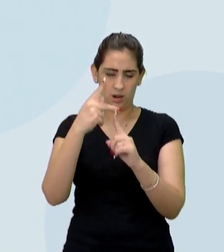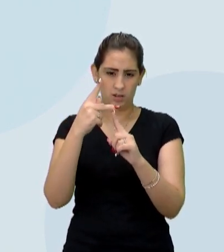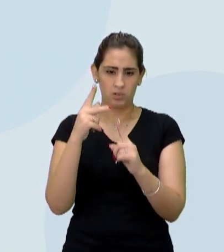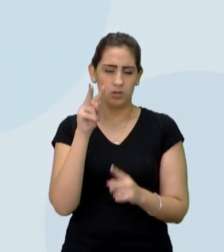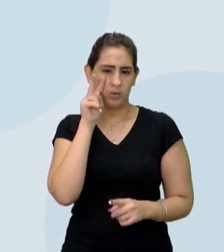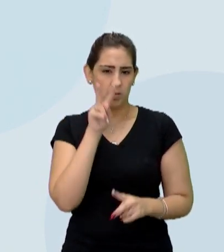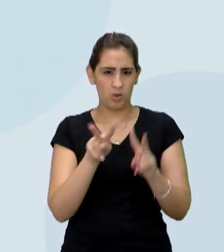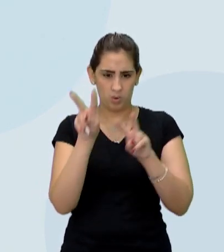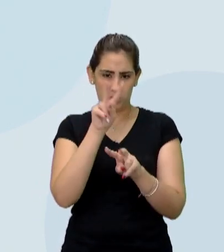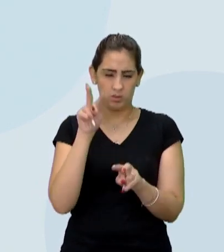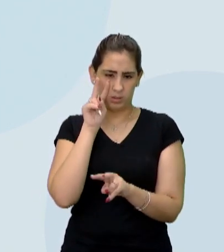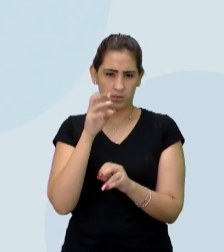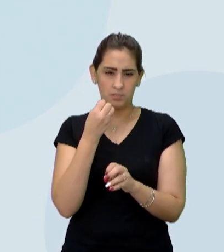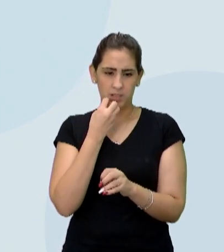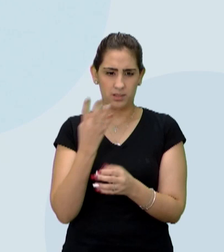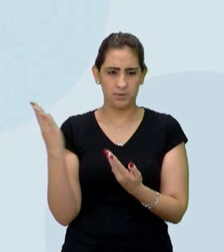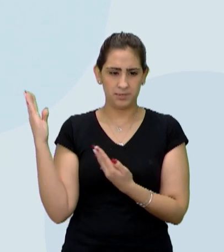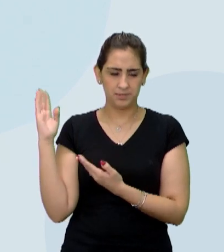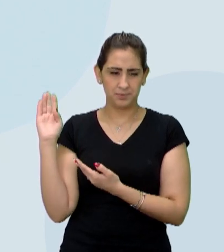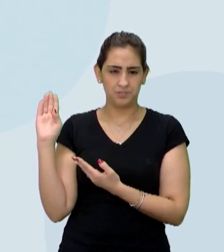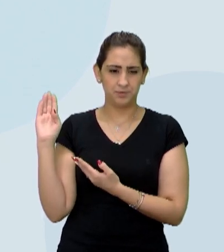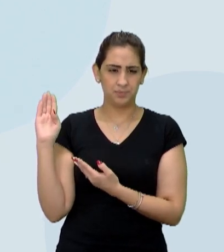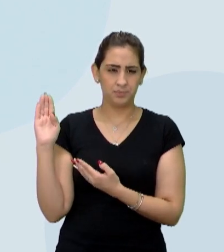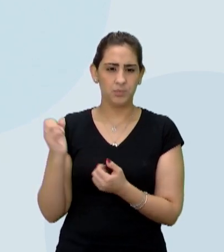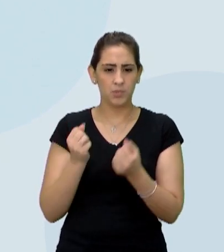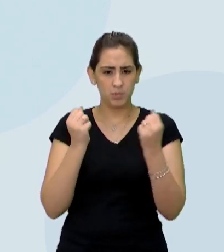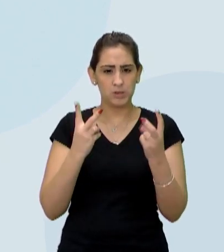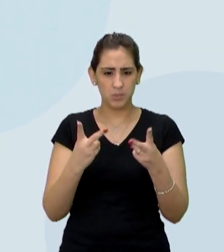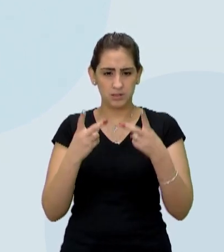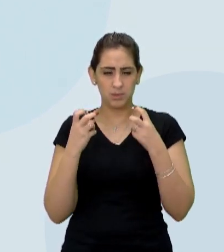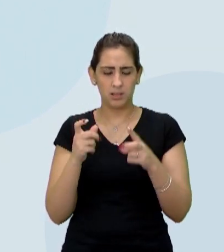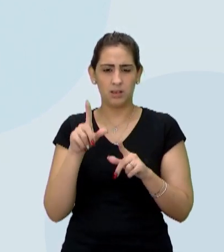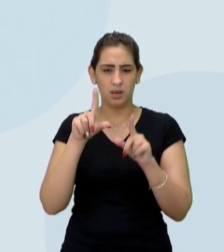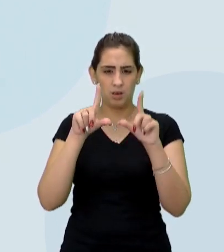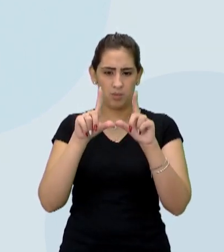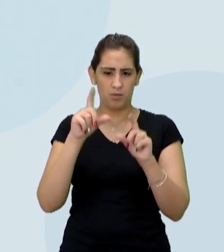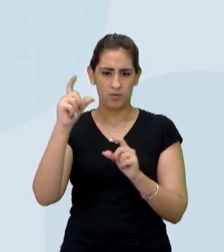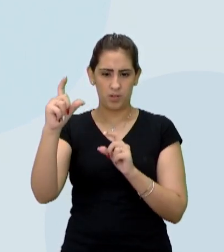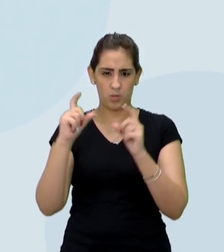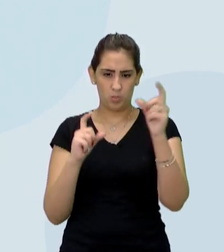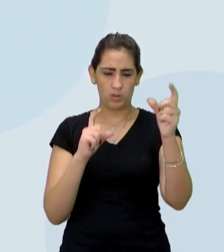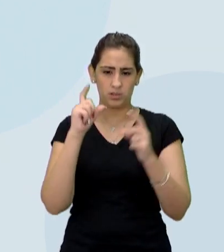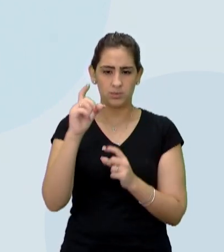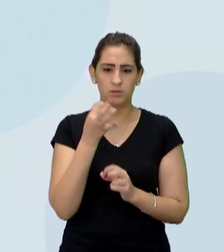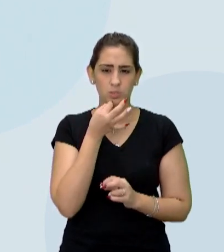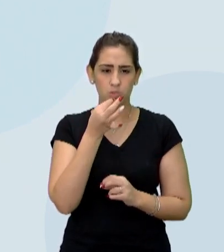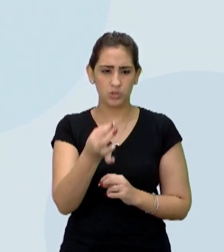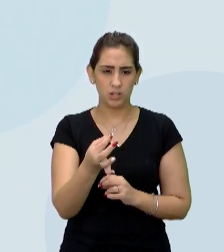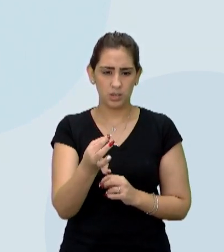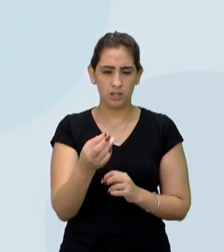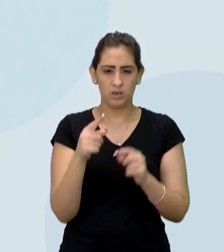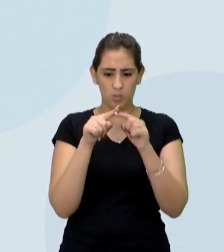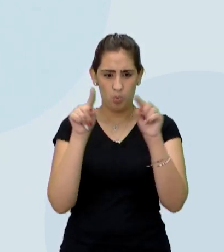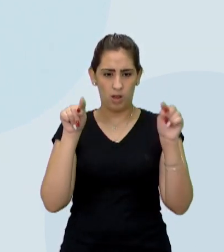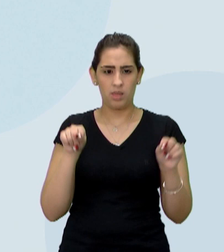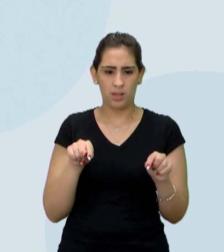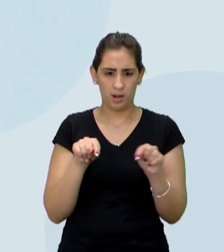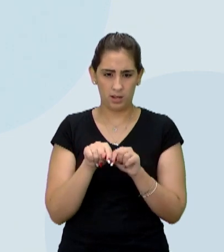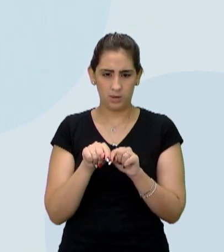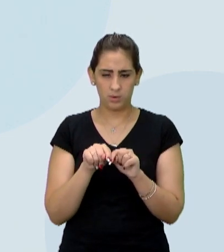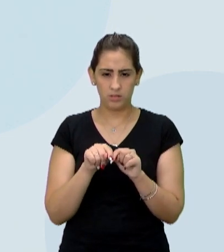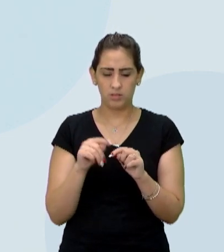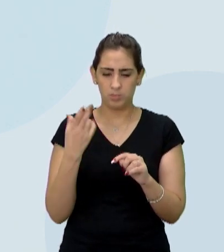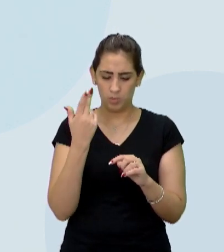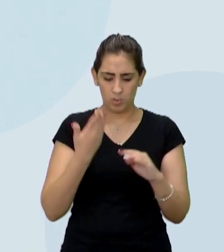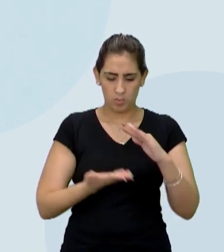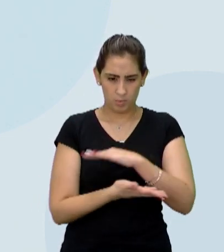uma observadinha, né? Olha aí, ó. Podemos perceber que as figuras sugerem o formato de um quadrado, ou seja, a base e a